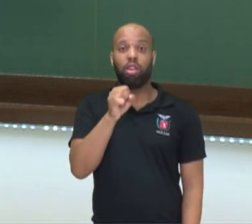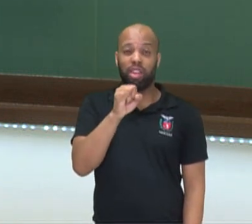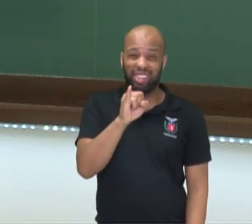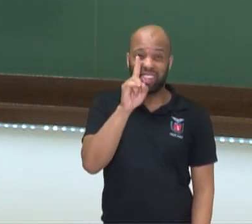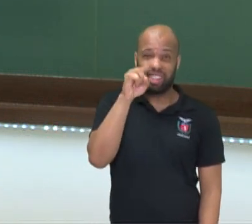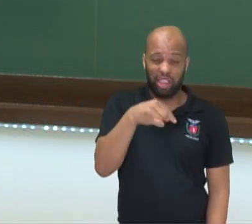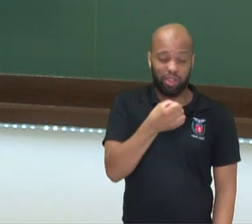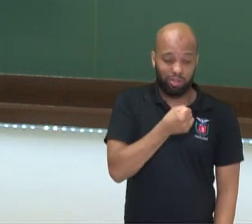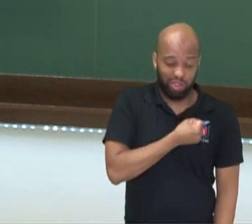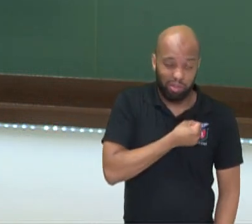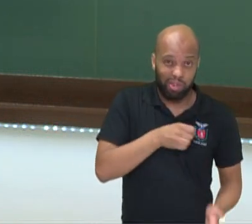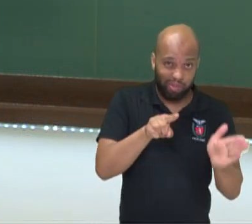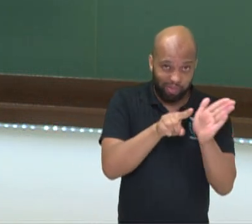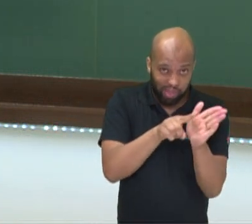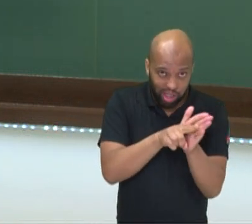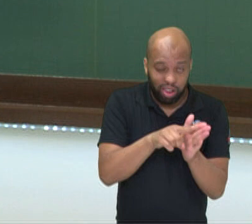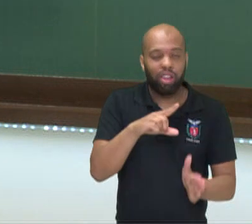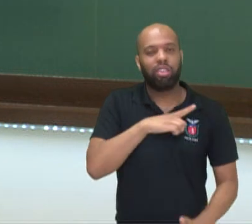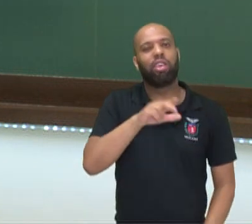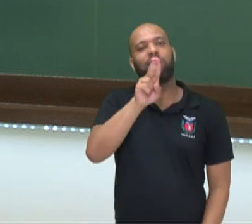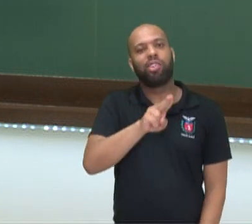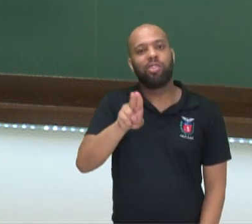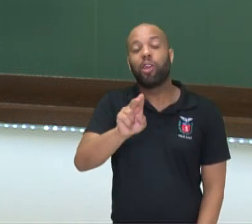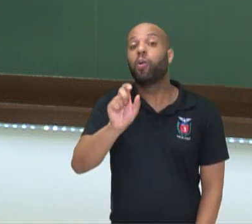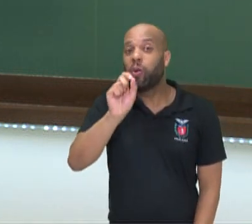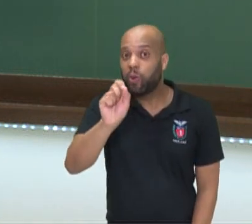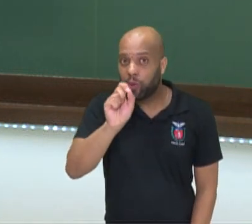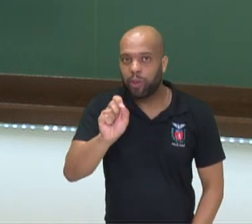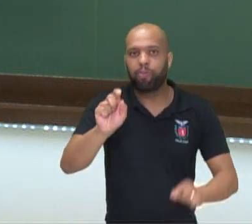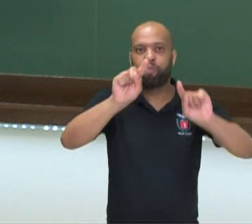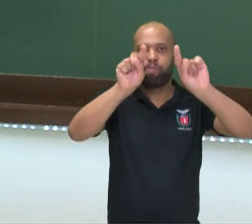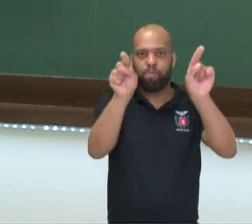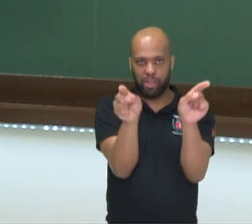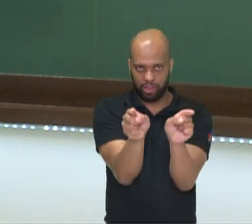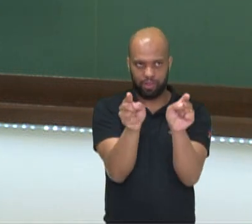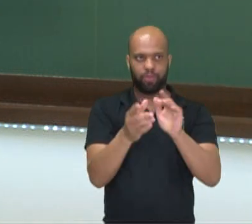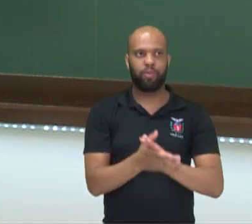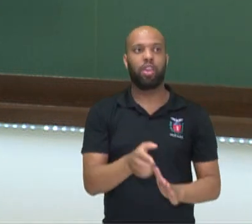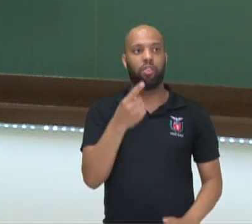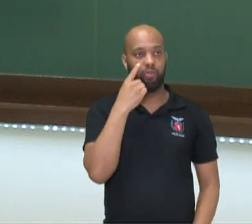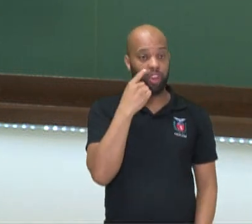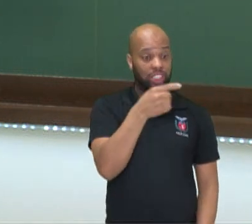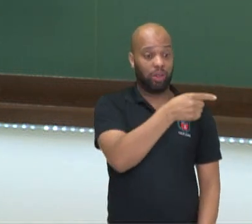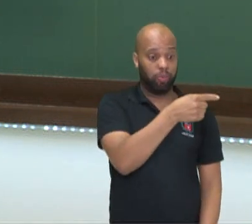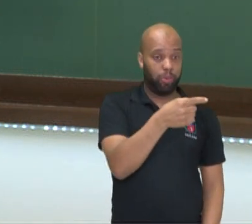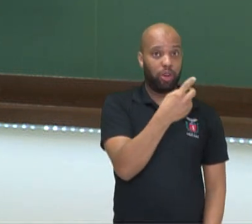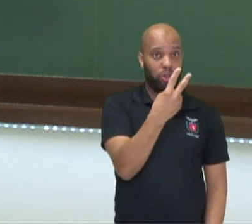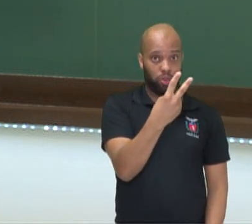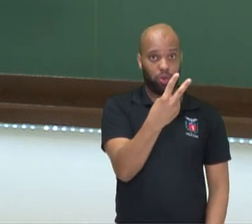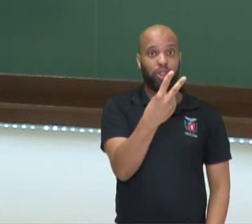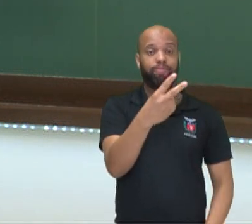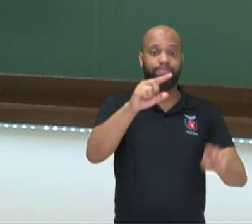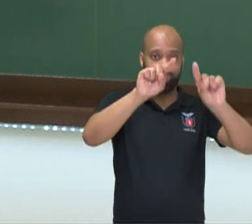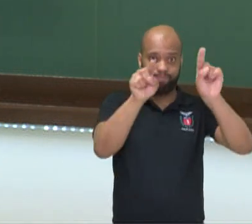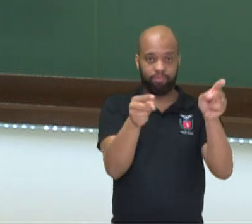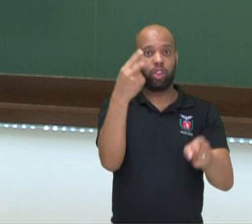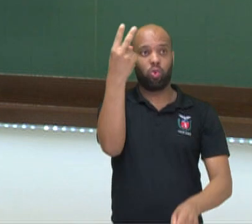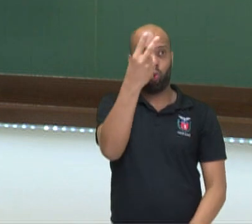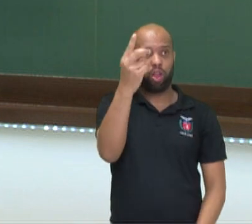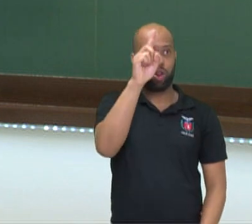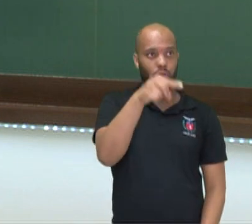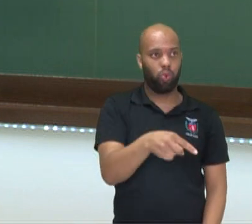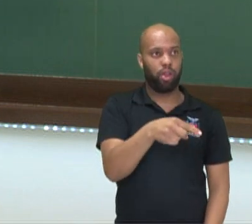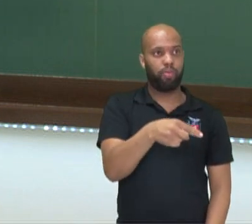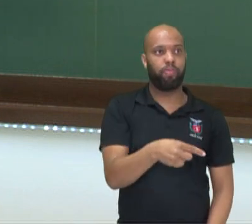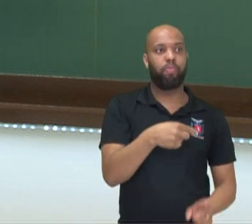parênteses. Resolvendo as potências, menos 2 ao quadrado é mais 4. E menos 4 ao quadrado é 16 no